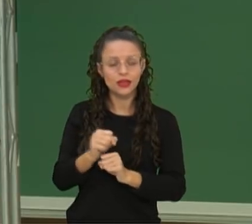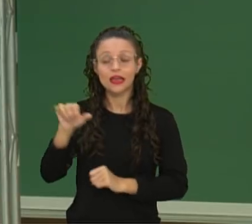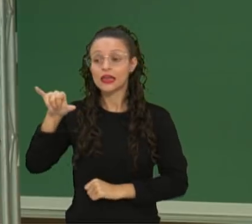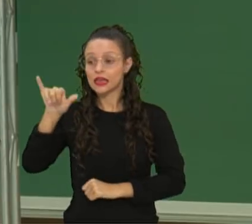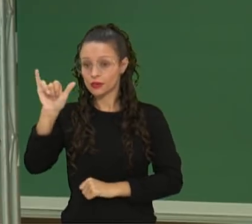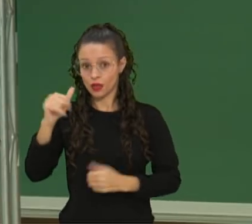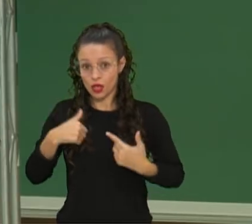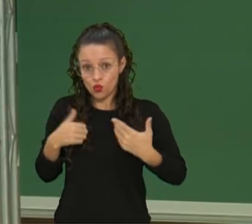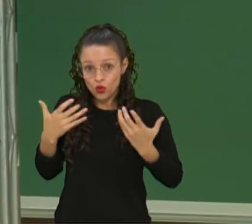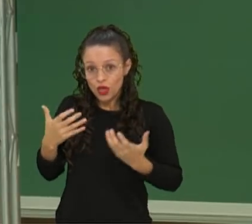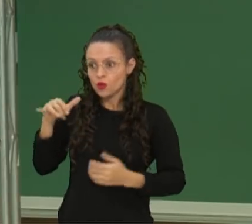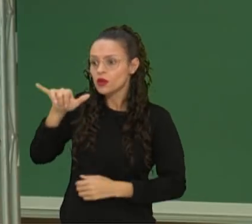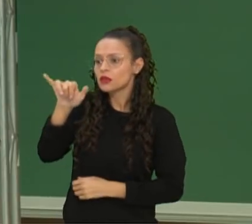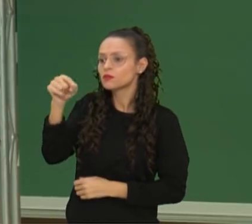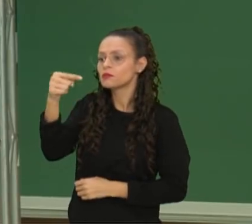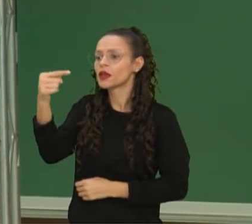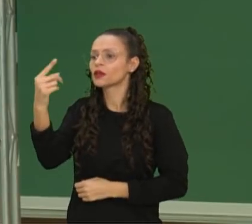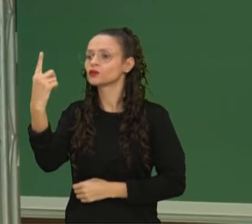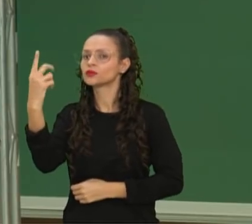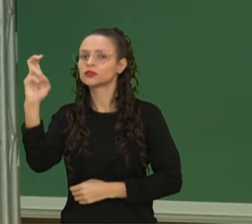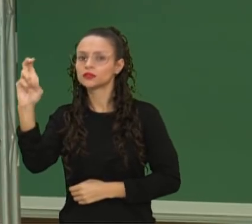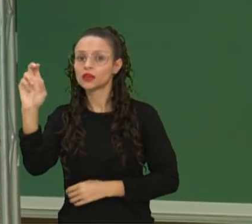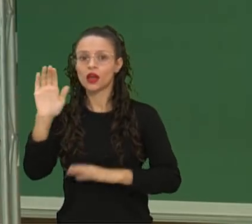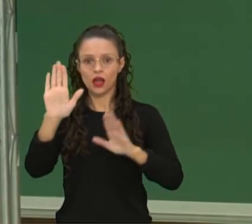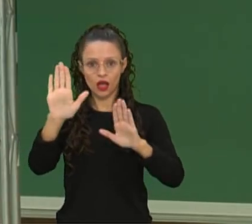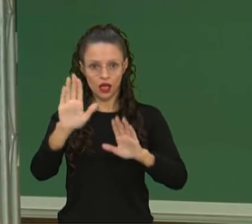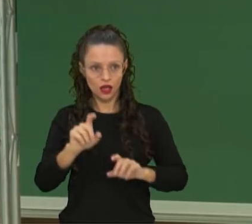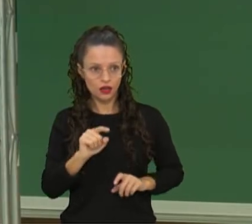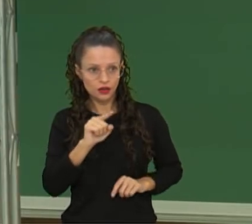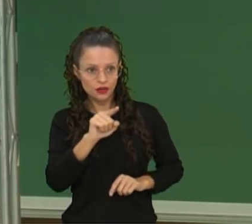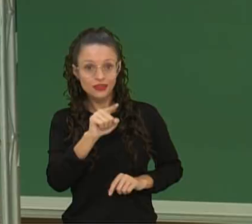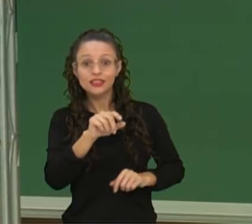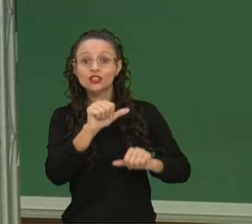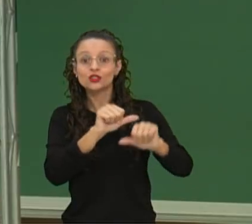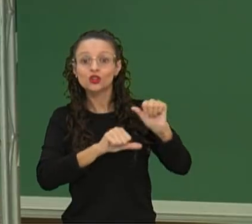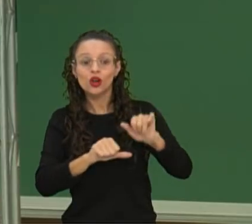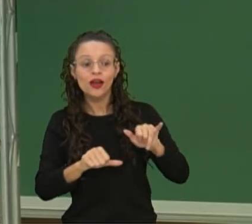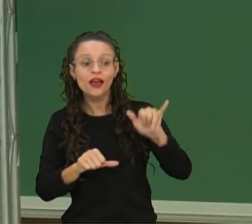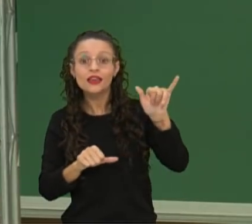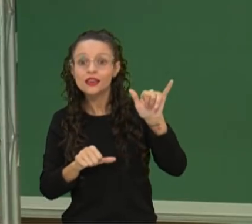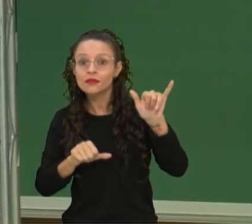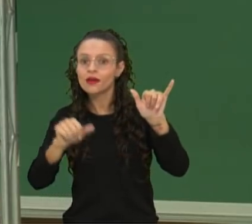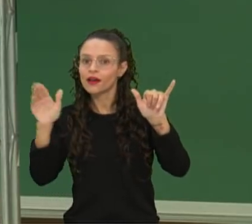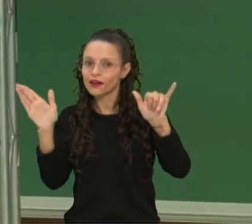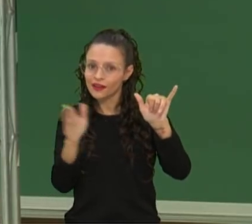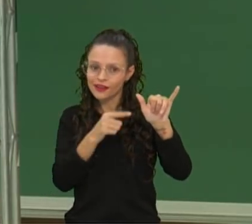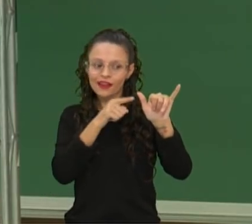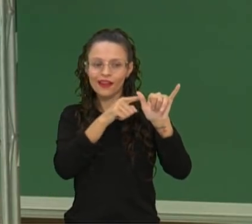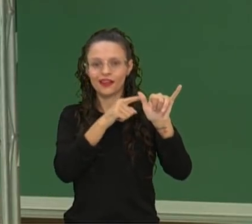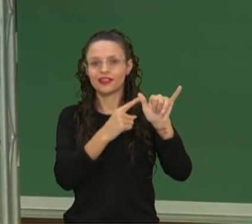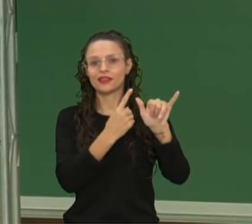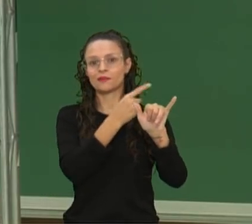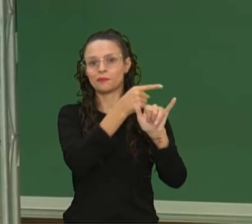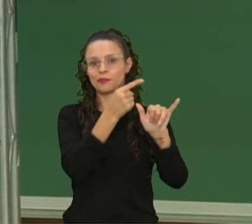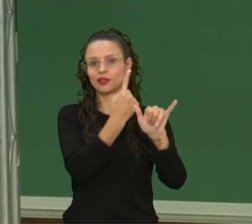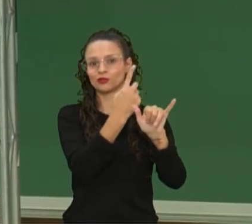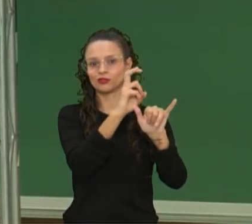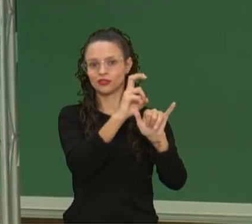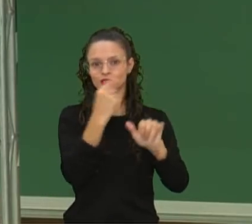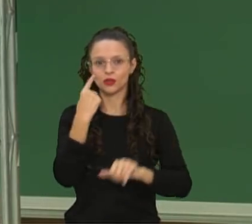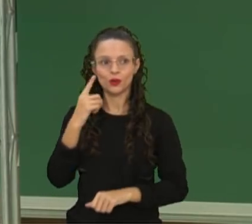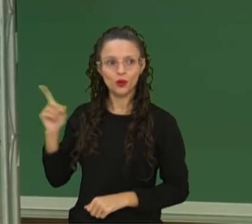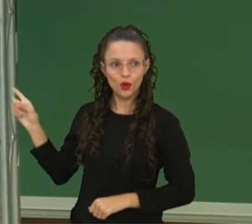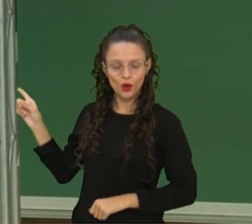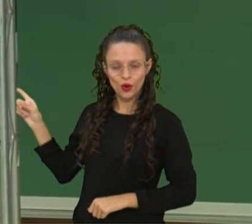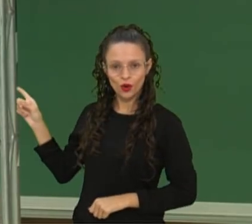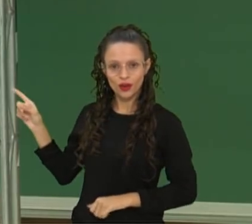y seja menos 15, agora eu vou trocar então o y da minha função por menos 15. Veja só, no lugar